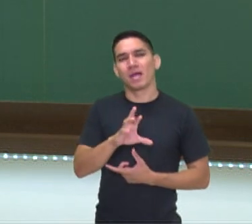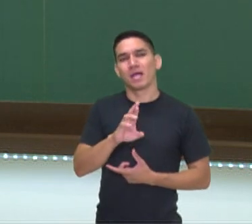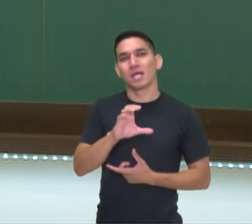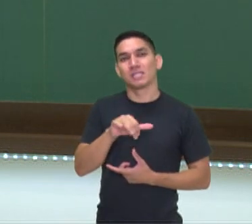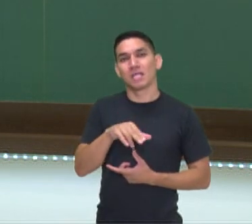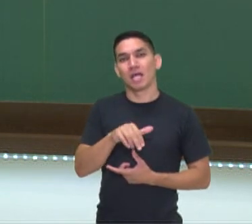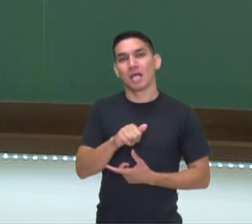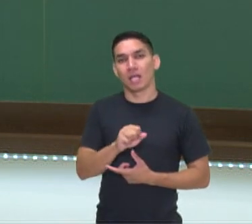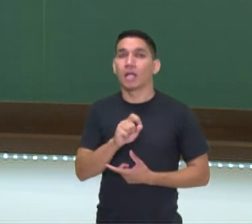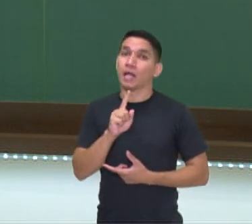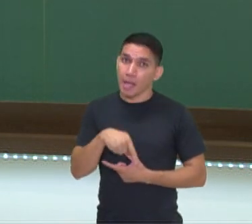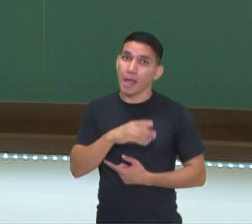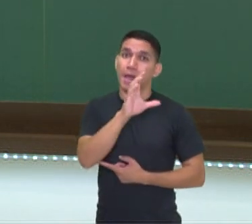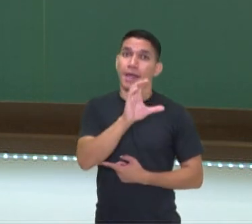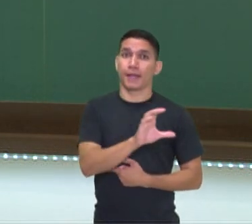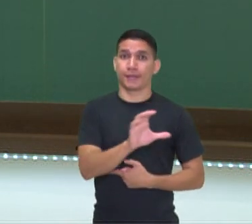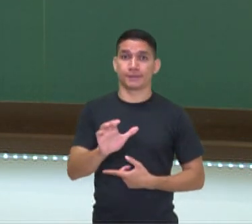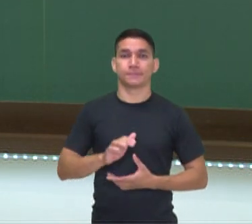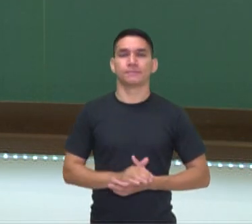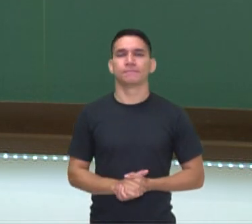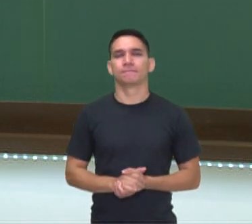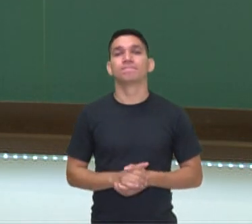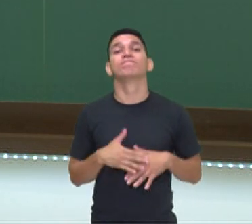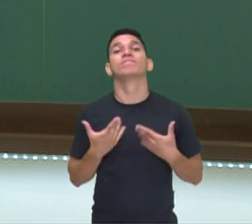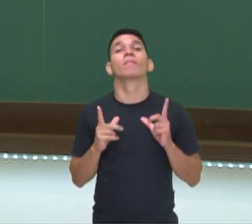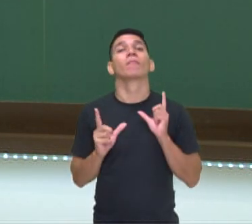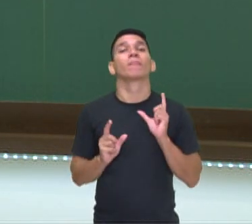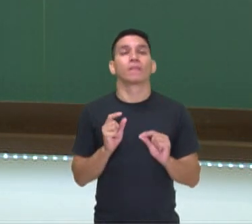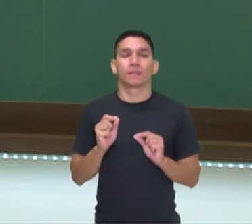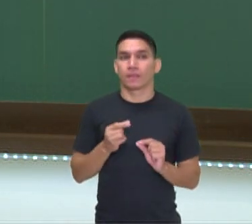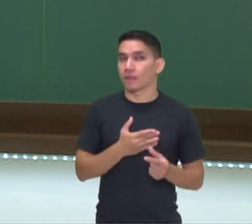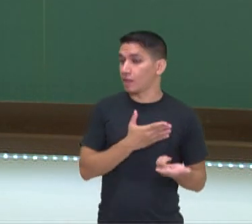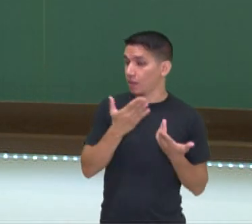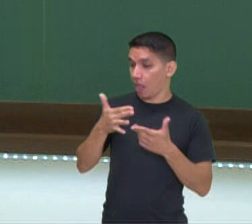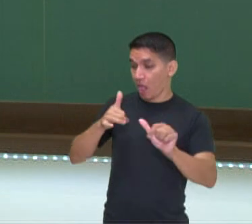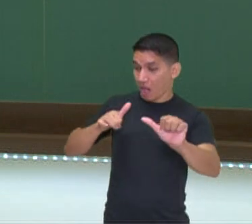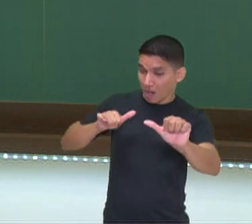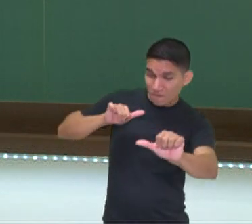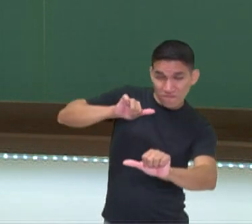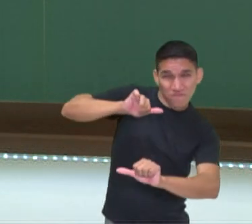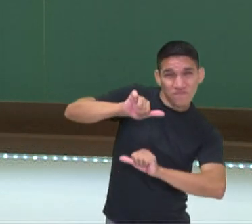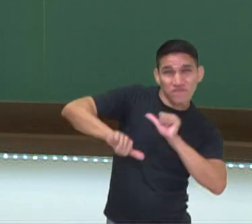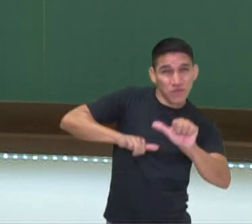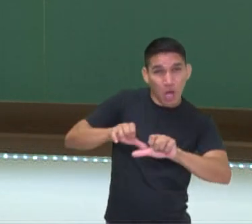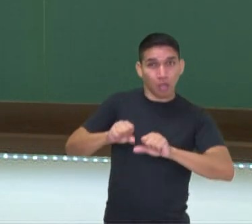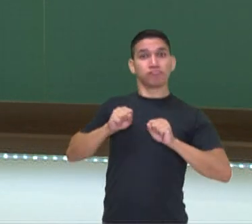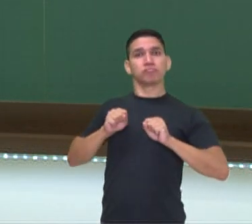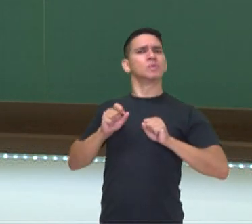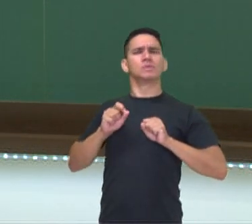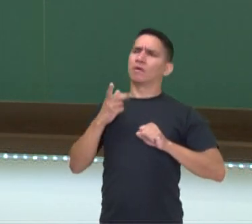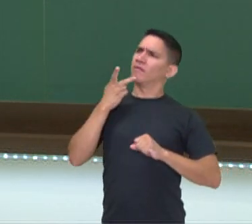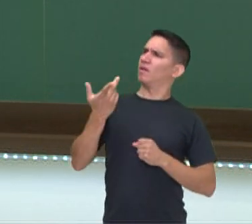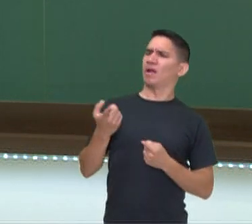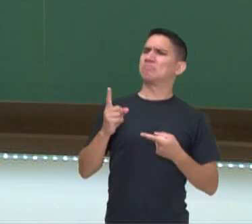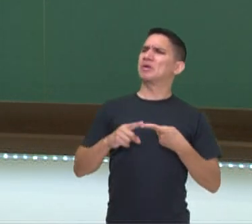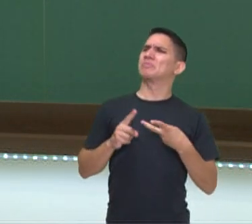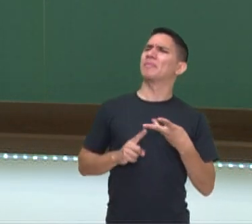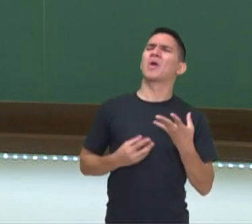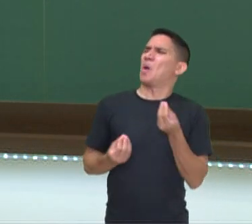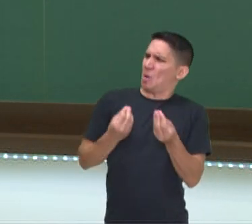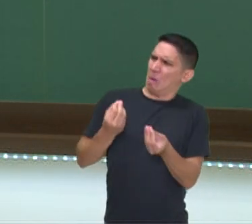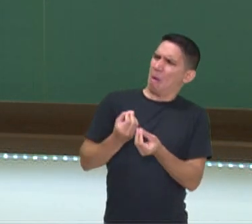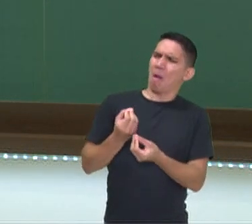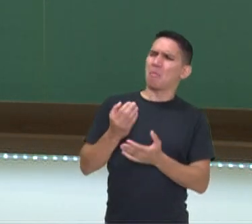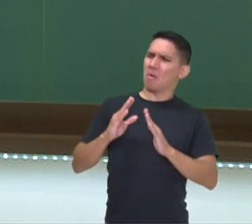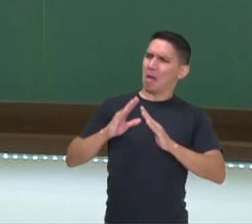da época era a igreja, né? E essa reforma protestante, ela fala tudo isso, né? Como que a igreja pode vender